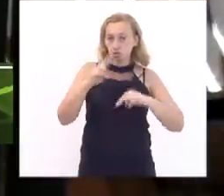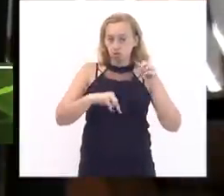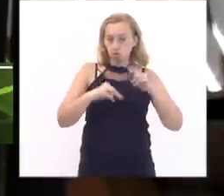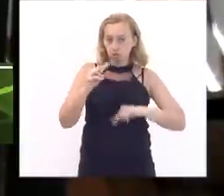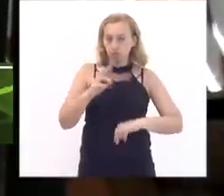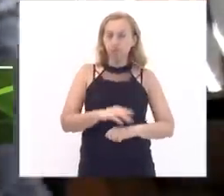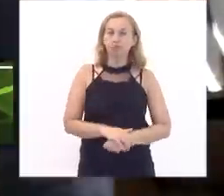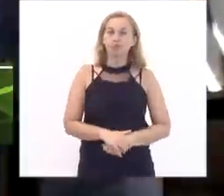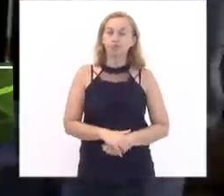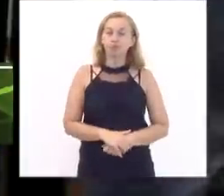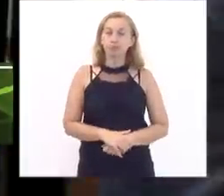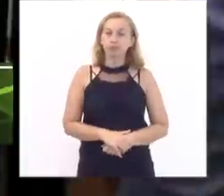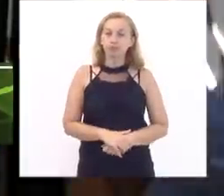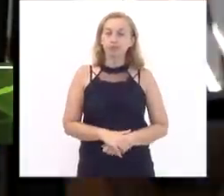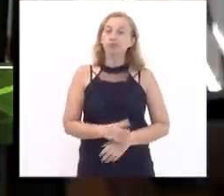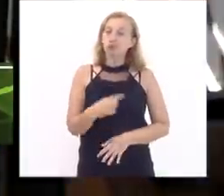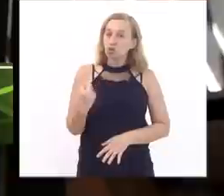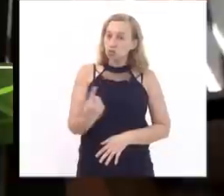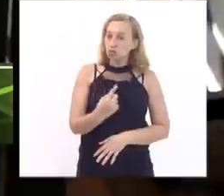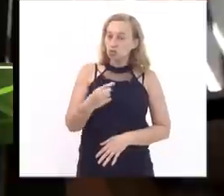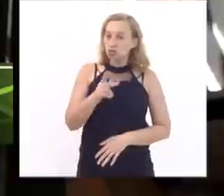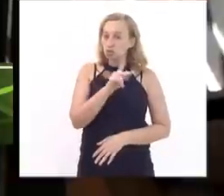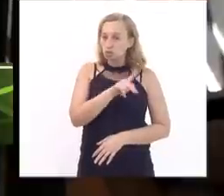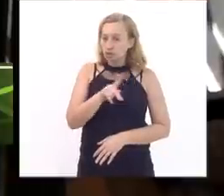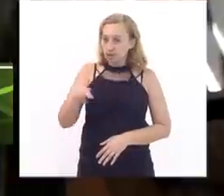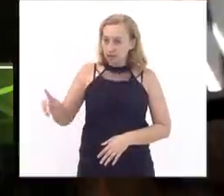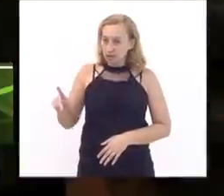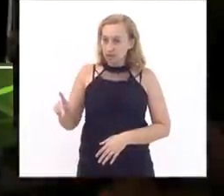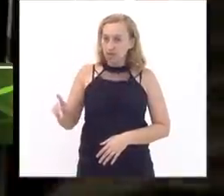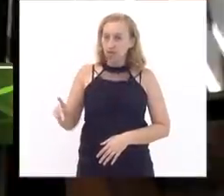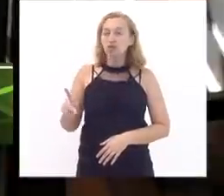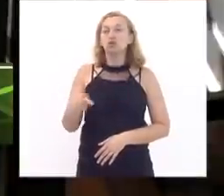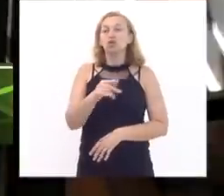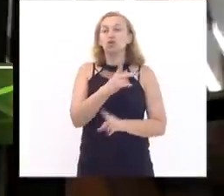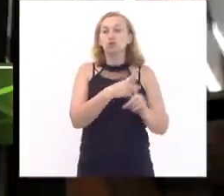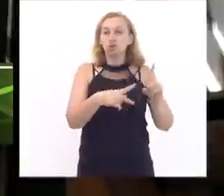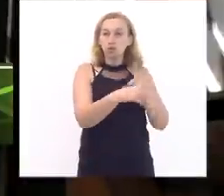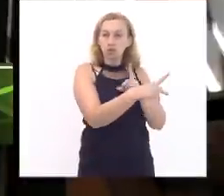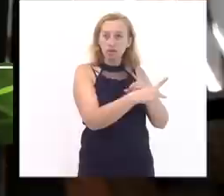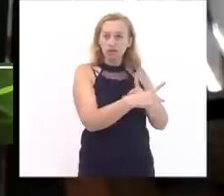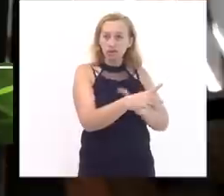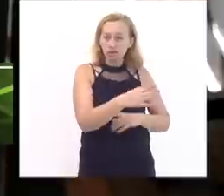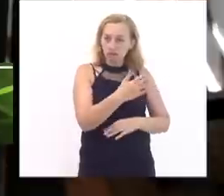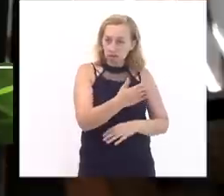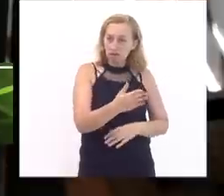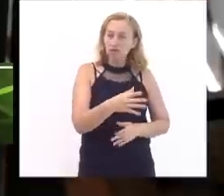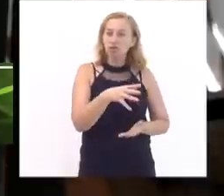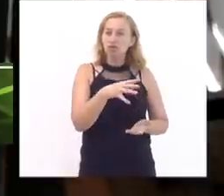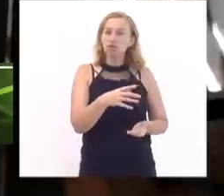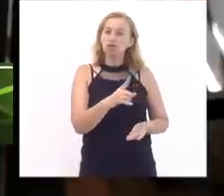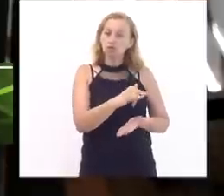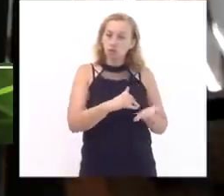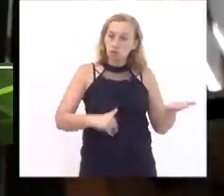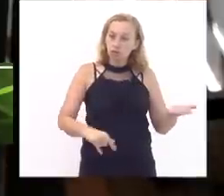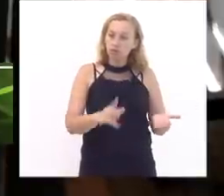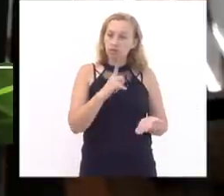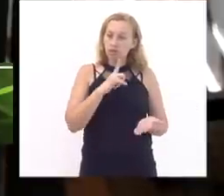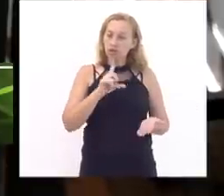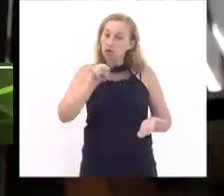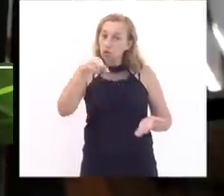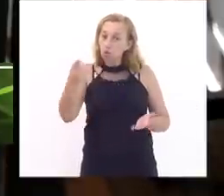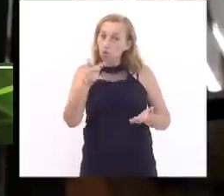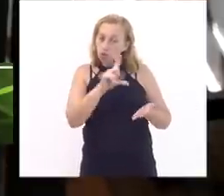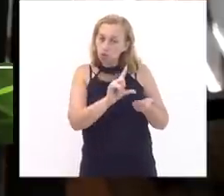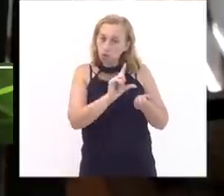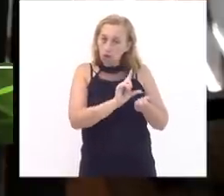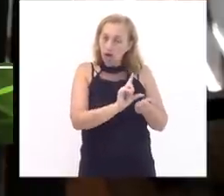O nosso presidente do Rio Previdência, que eu dei o documento, leu um outro